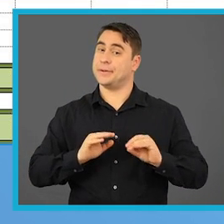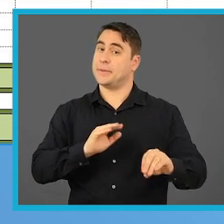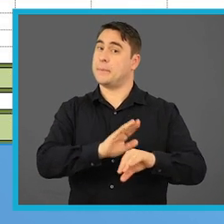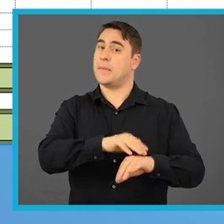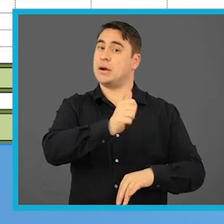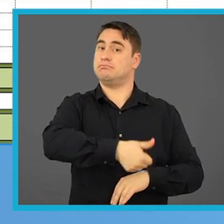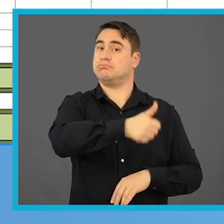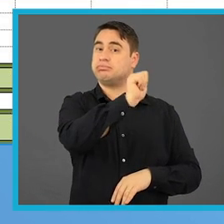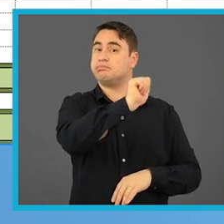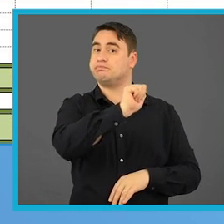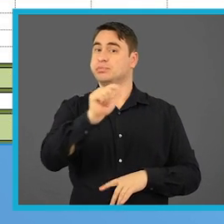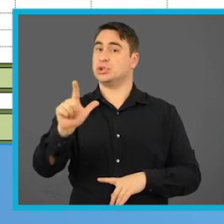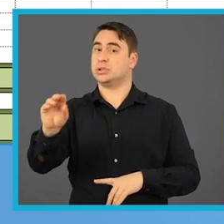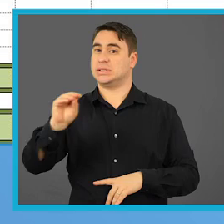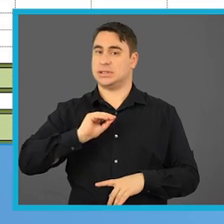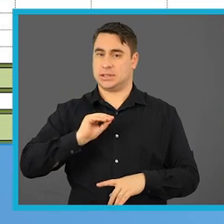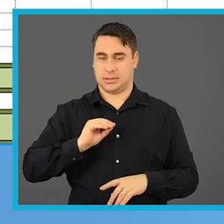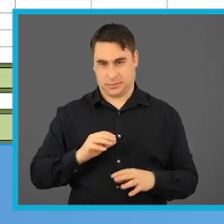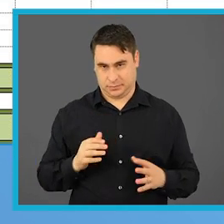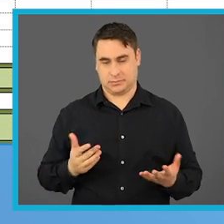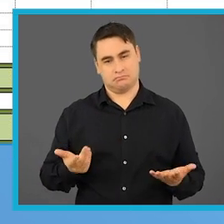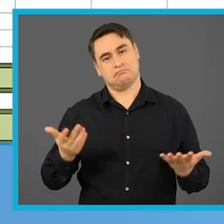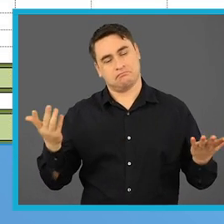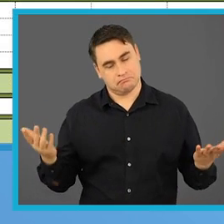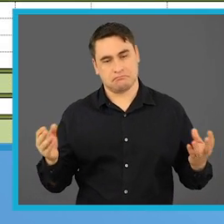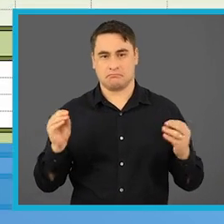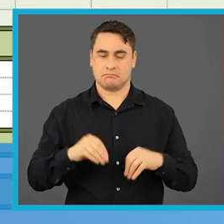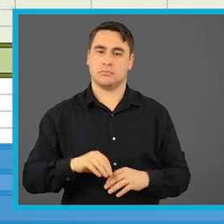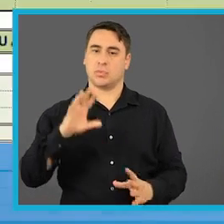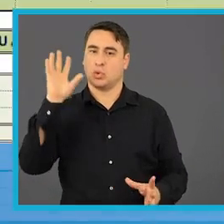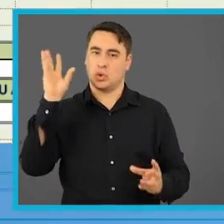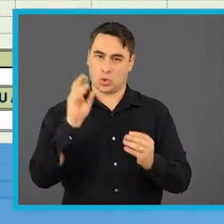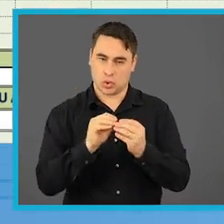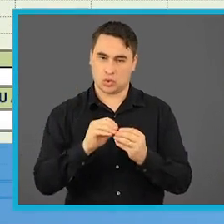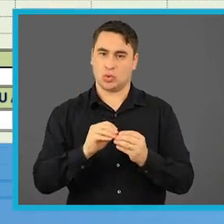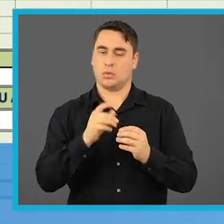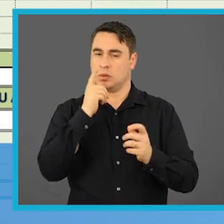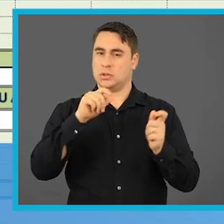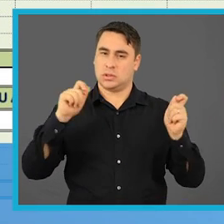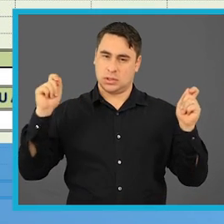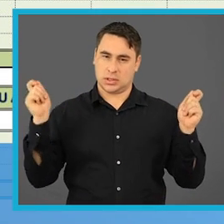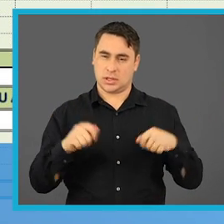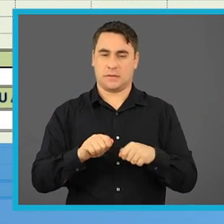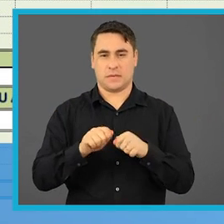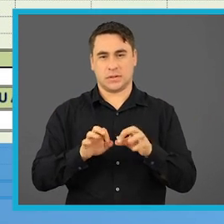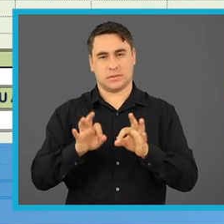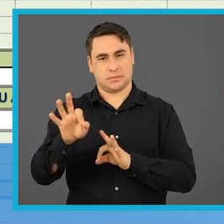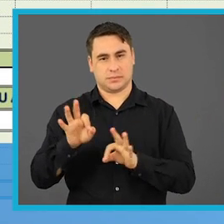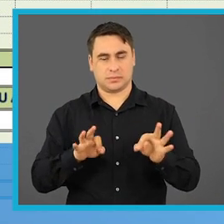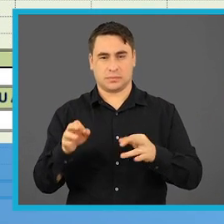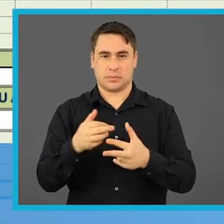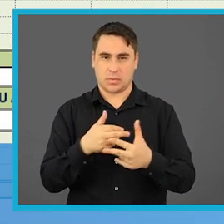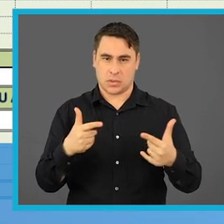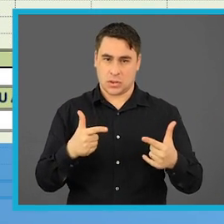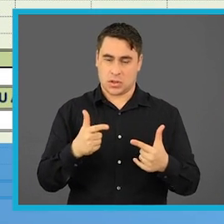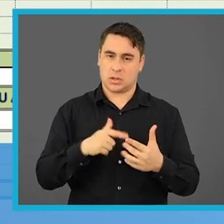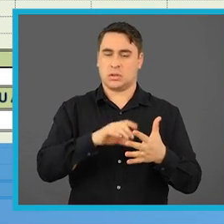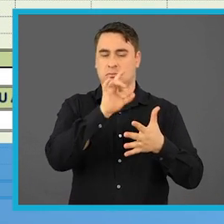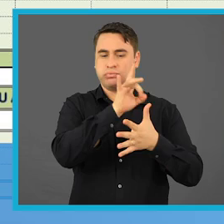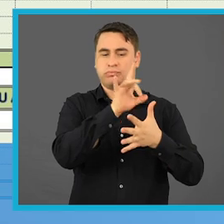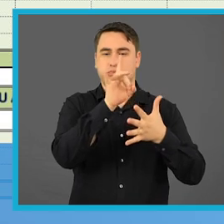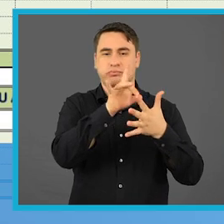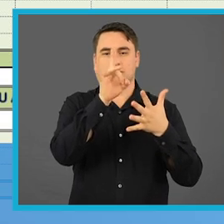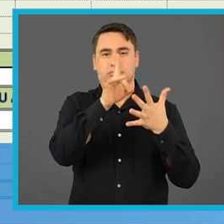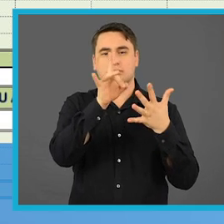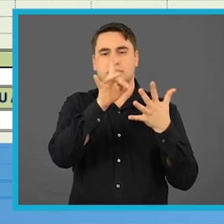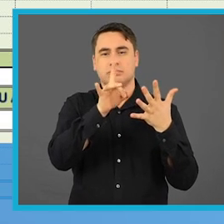suas saídas estão maiores que as entradas. Enfim, esse resumo te permite fazer uma análise de